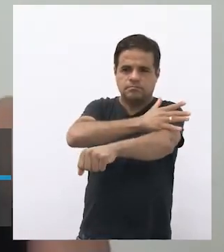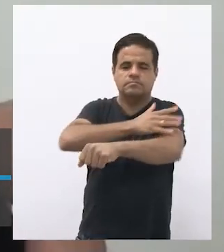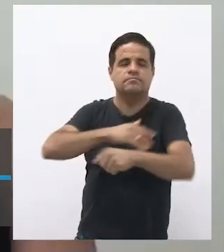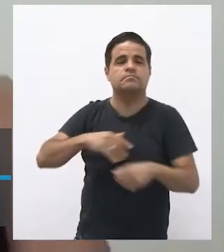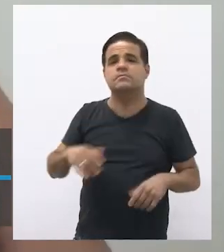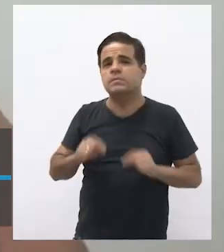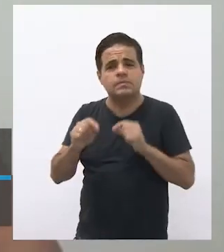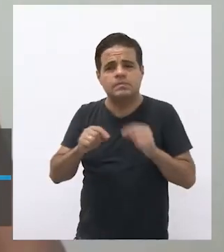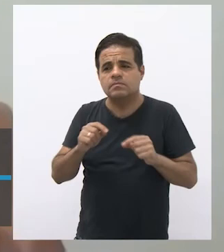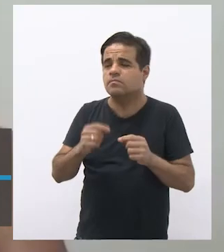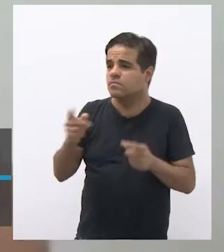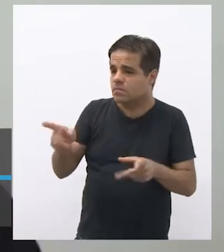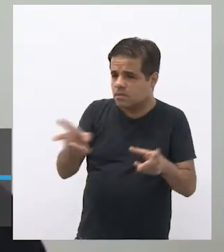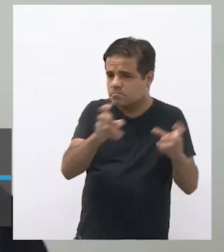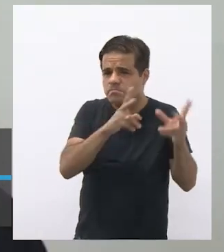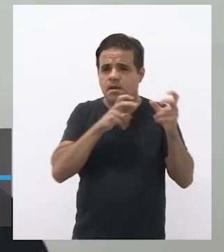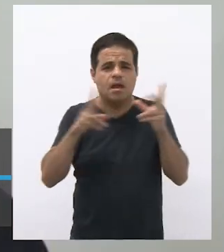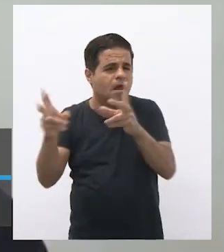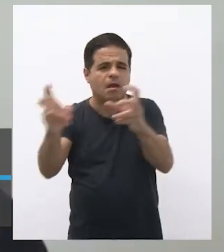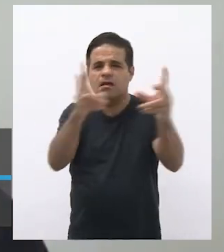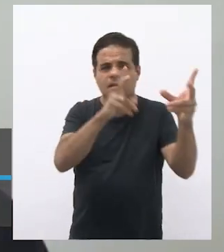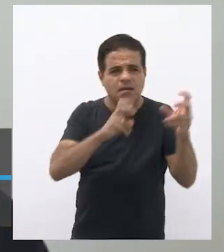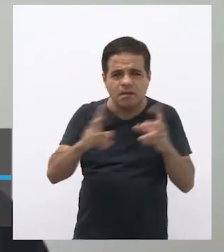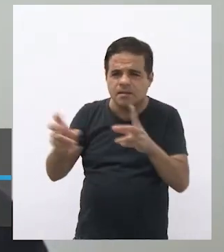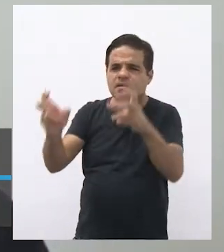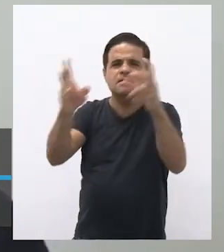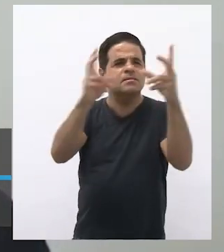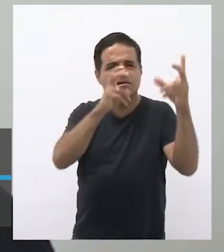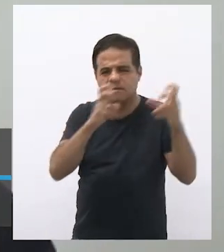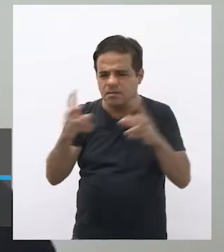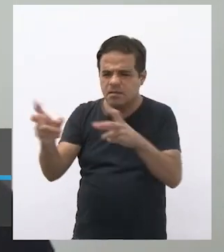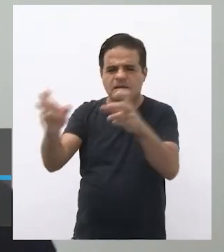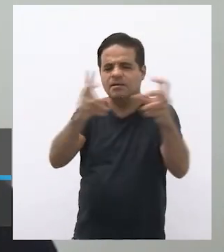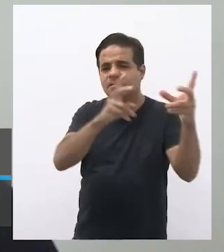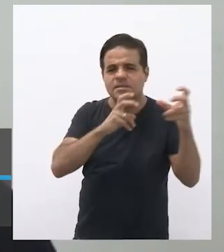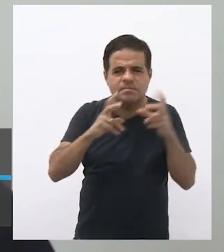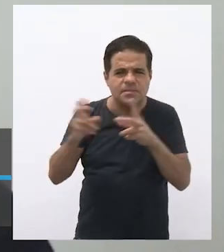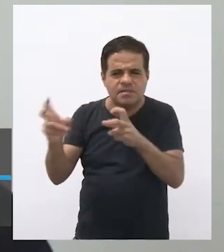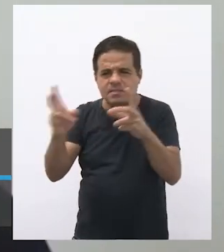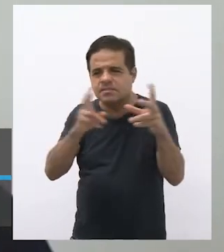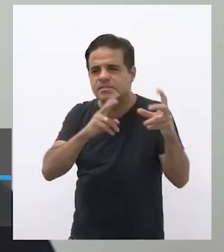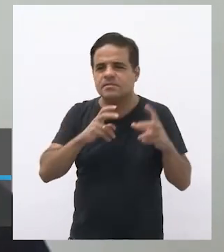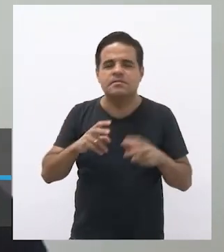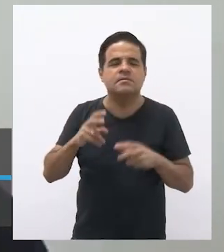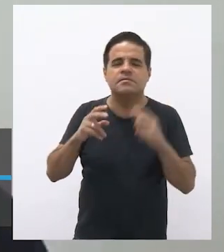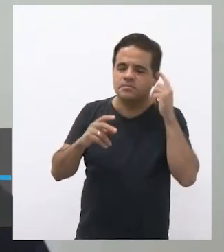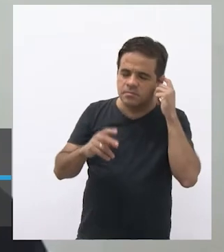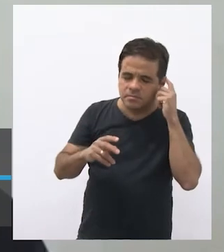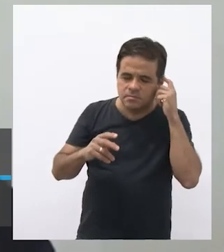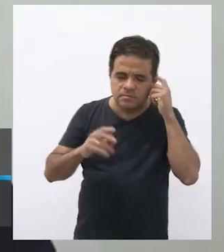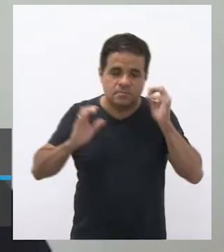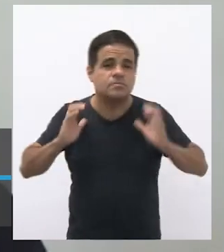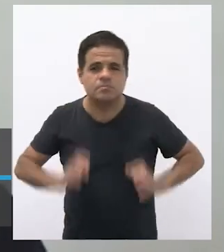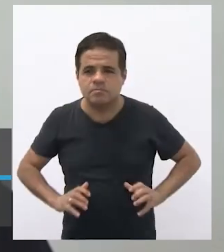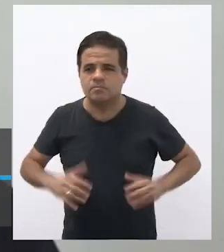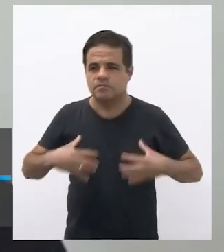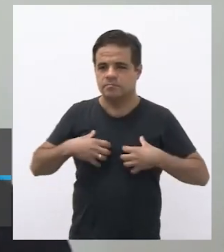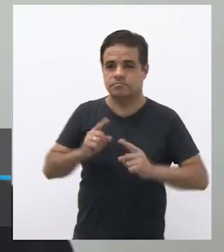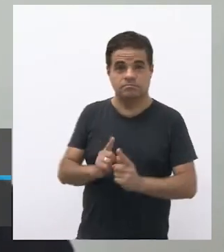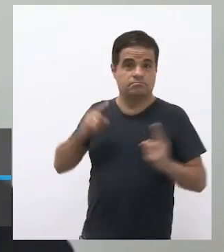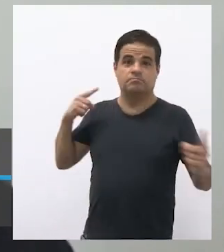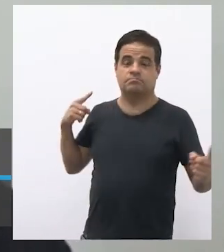que podem estar sujeitos a uma situação de violência sexual. Essa situação de vigilância constante e